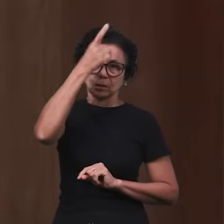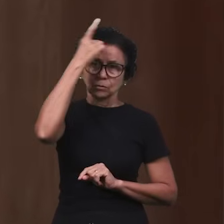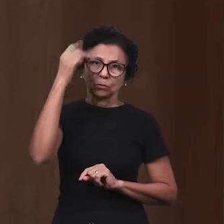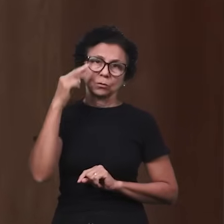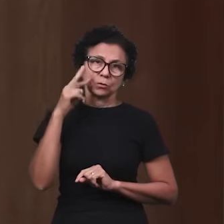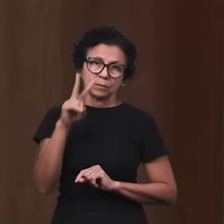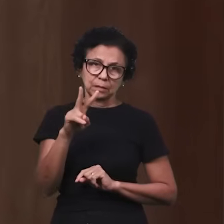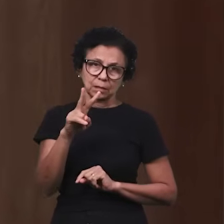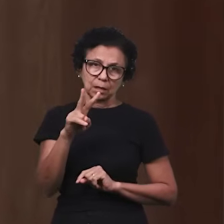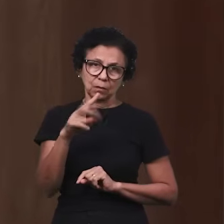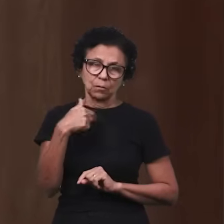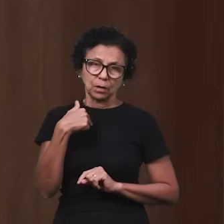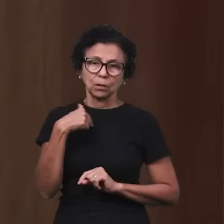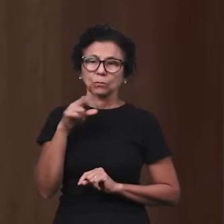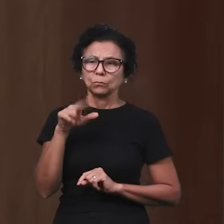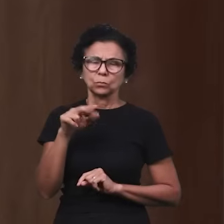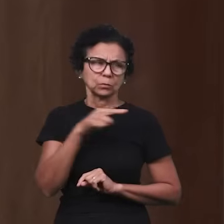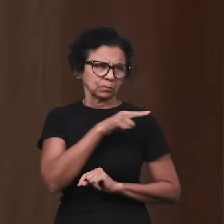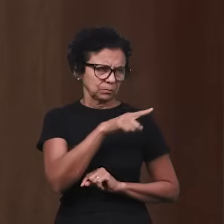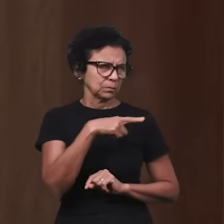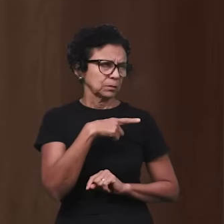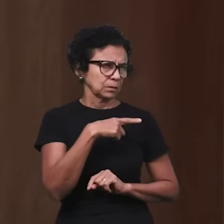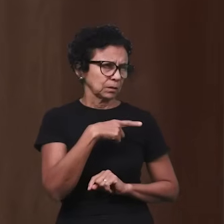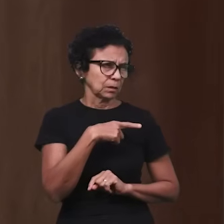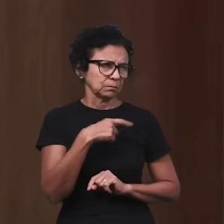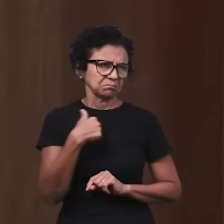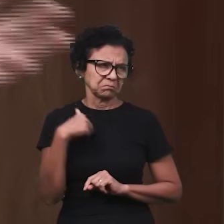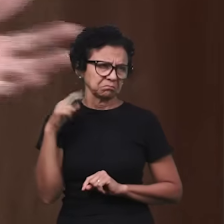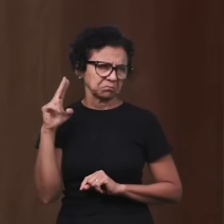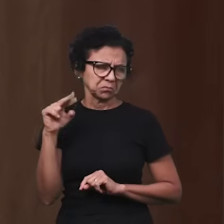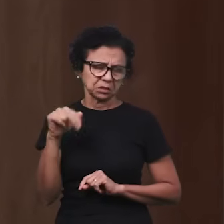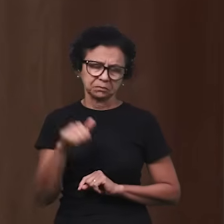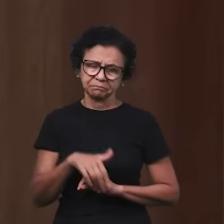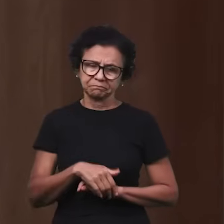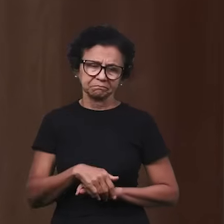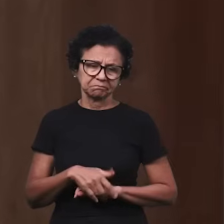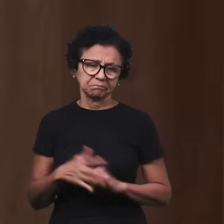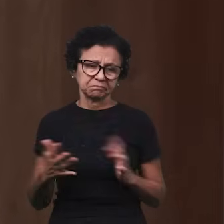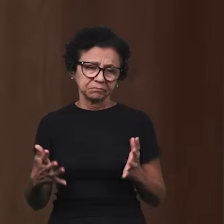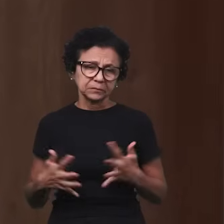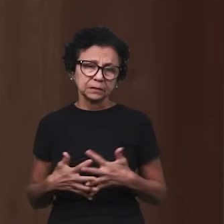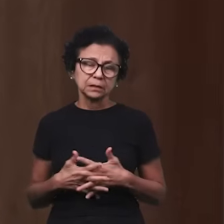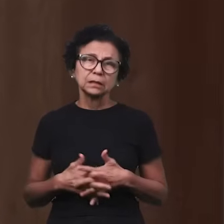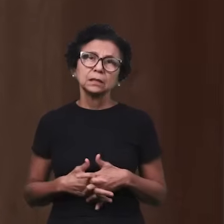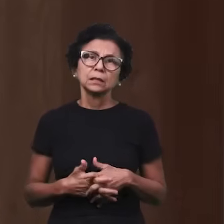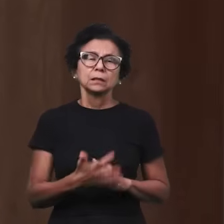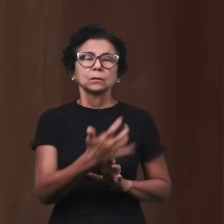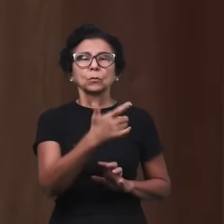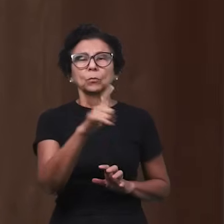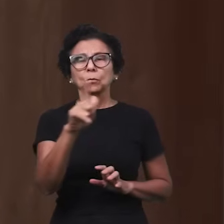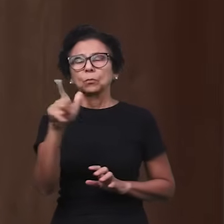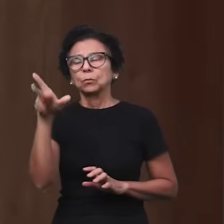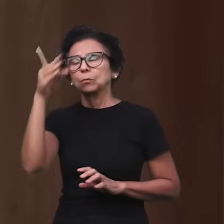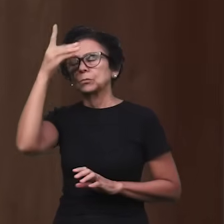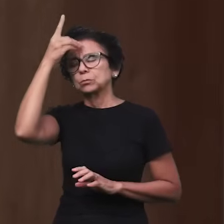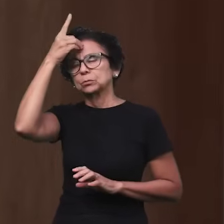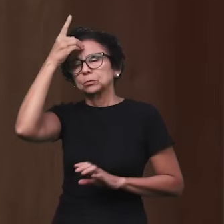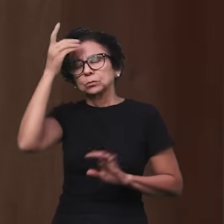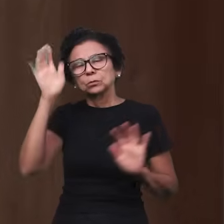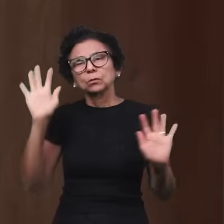até hoje que eu nunca tive visões, tá? Né? Há outros dons, mas eu não tenho ciência, não tenho.